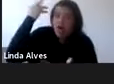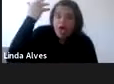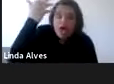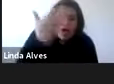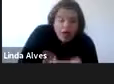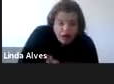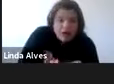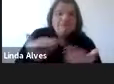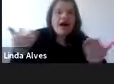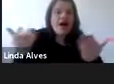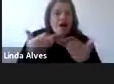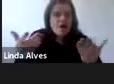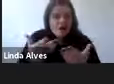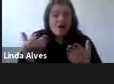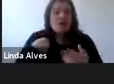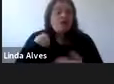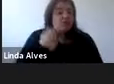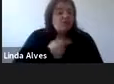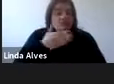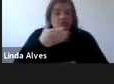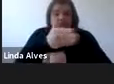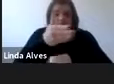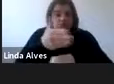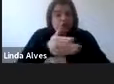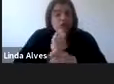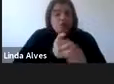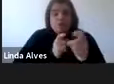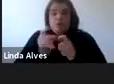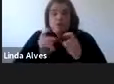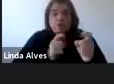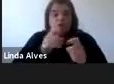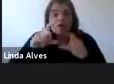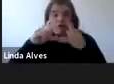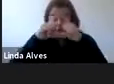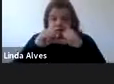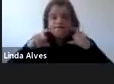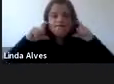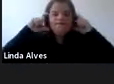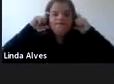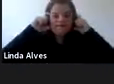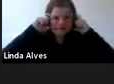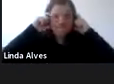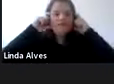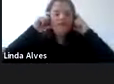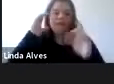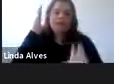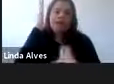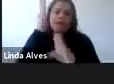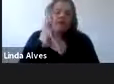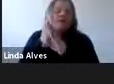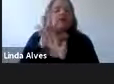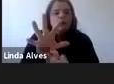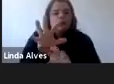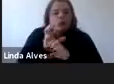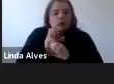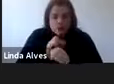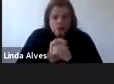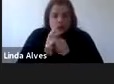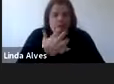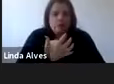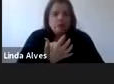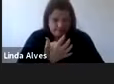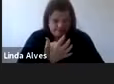a gente participa de reuniões com máscara, certo? Para evitar a contaminação aí